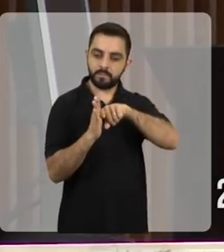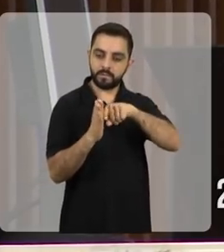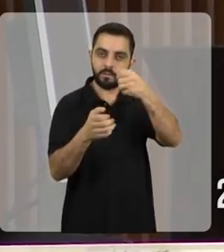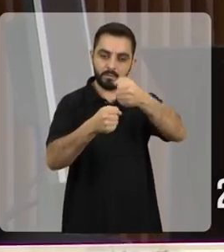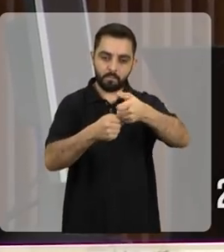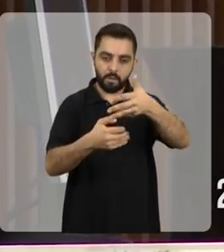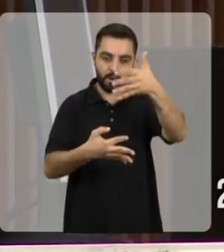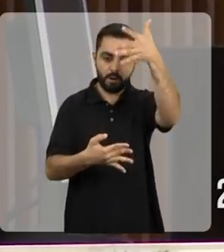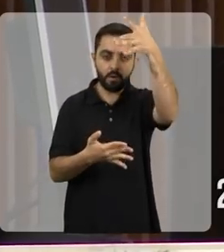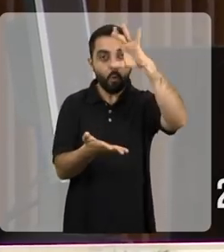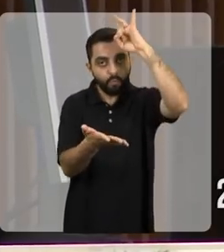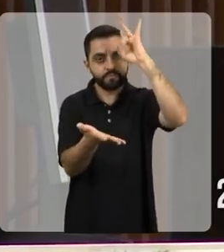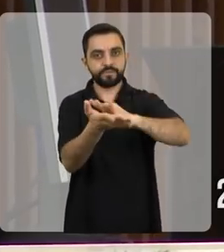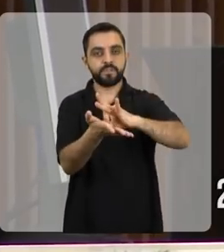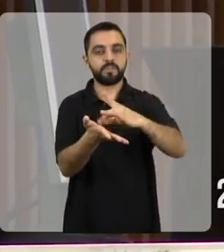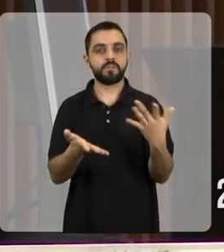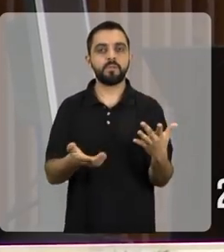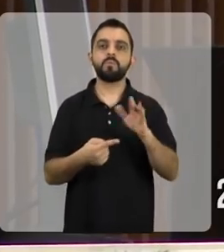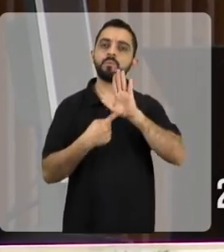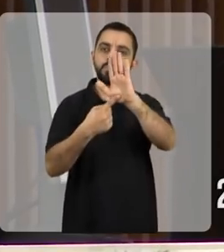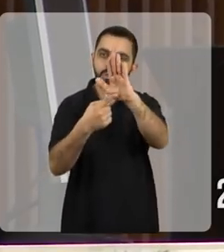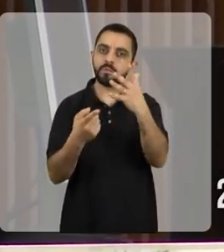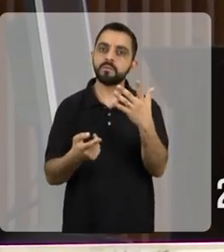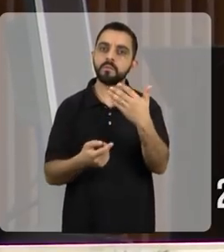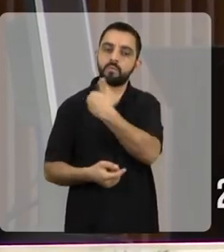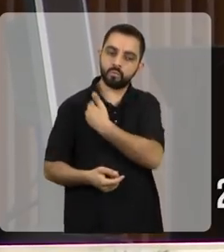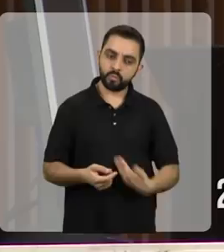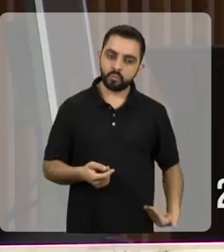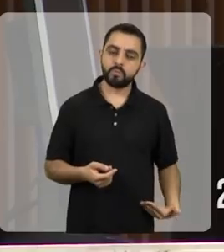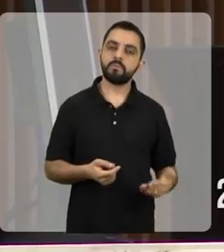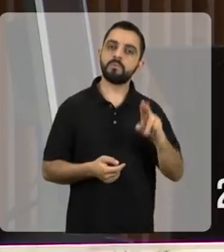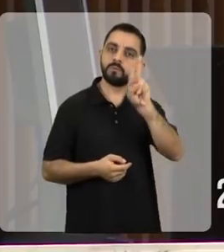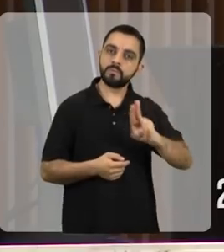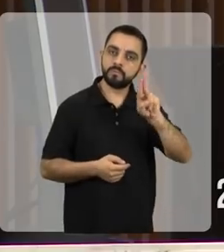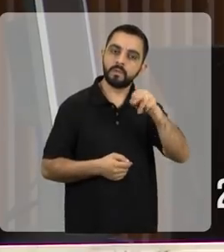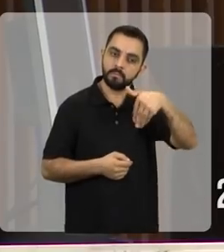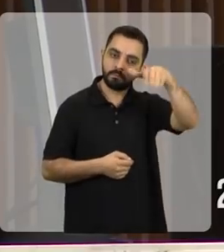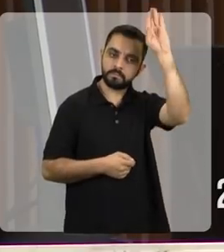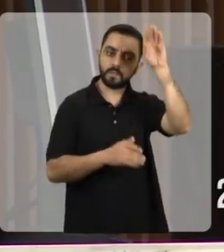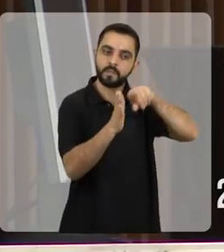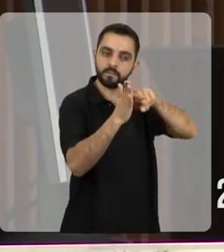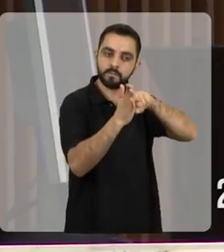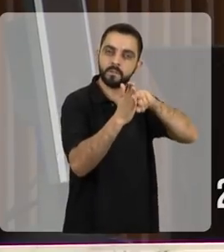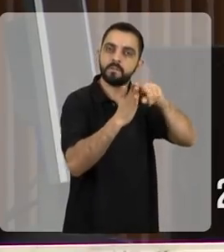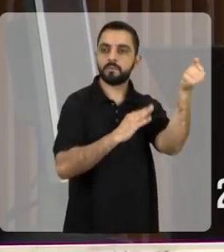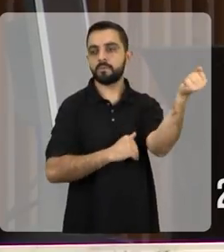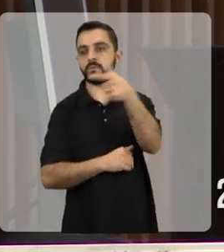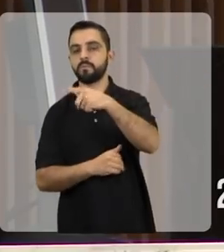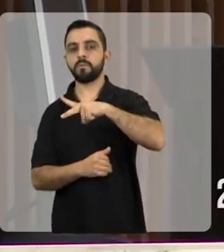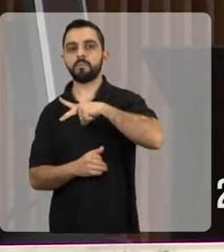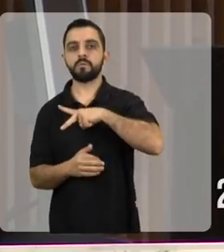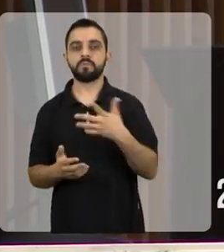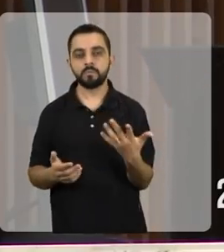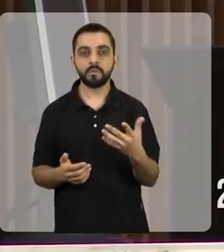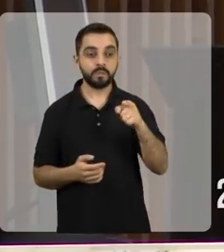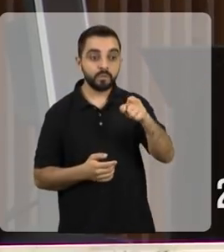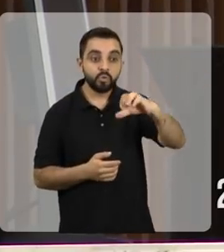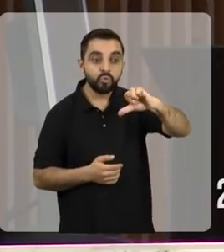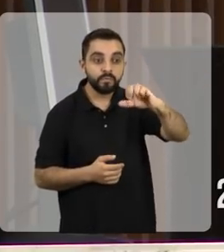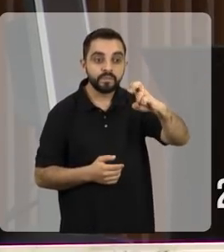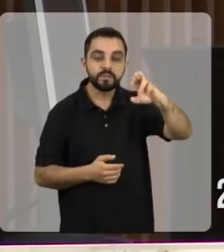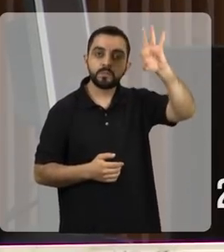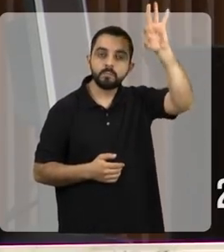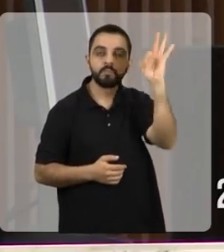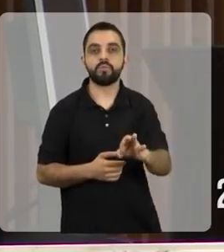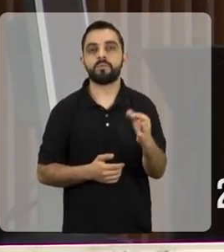dados oficiais portanto mostram esse protagonismo na produção da ciência e da tecnologia nas universidades públicas